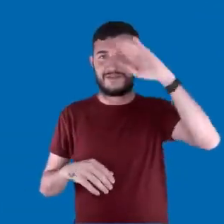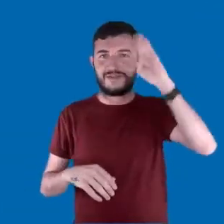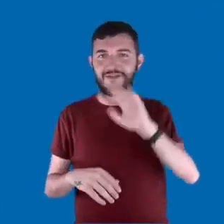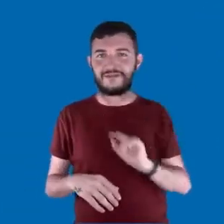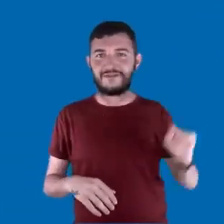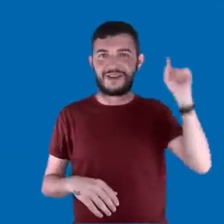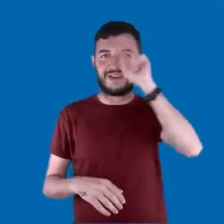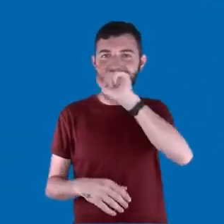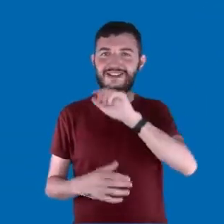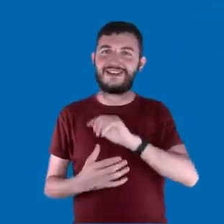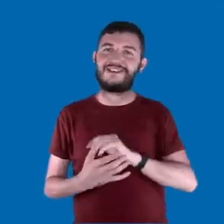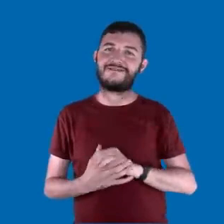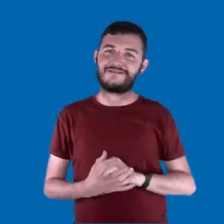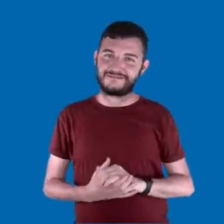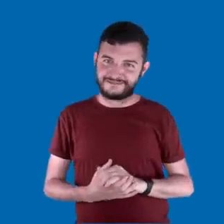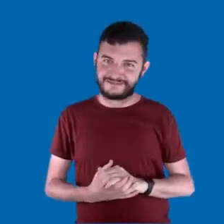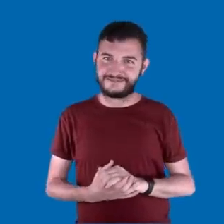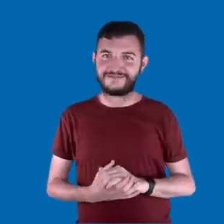de todos os brasileiros